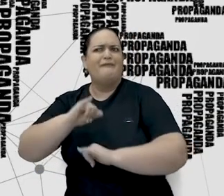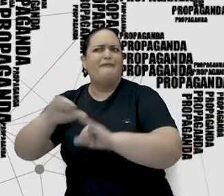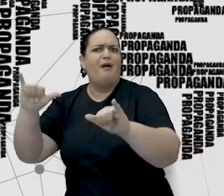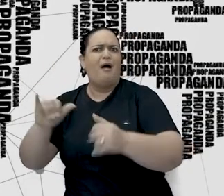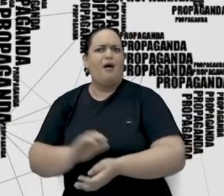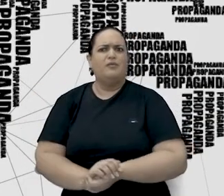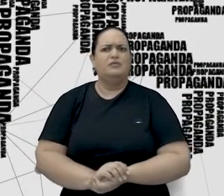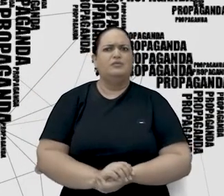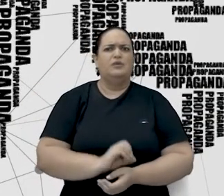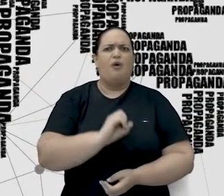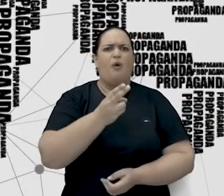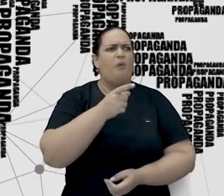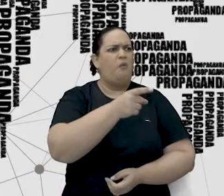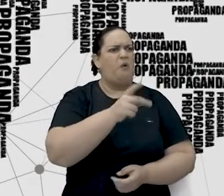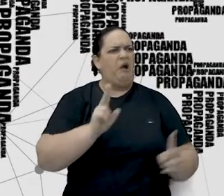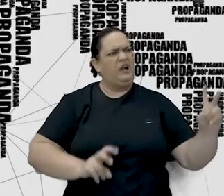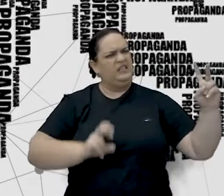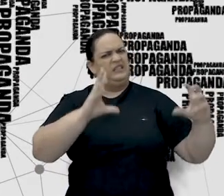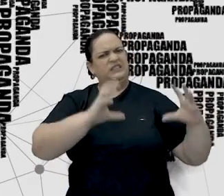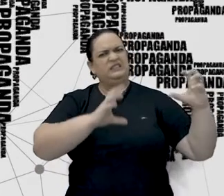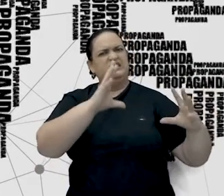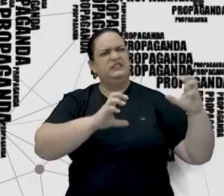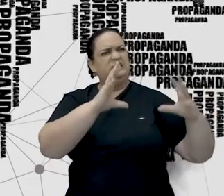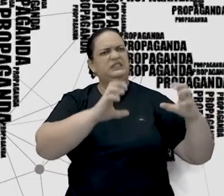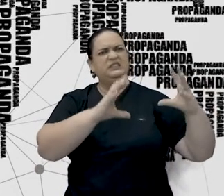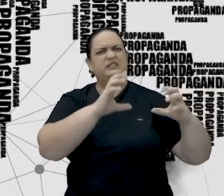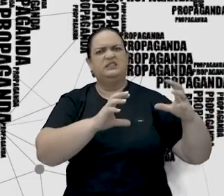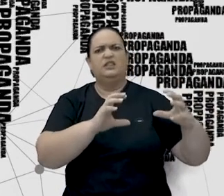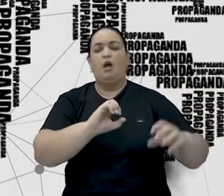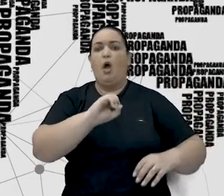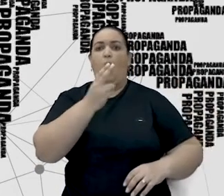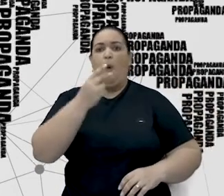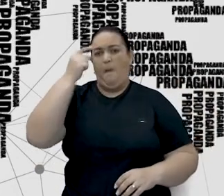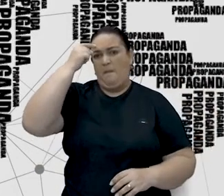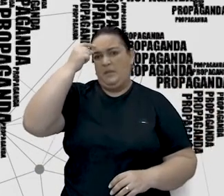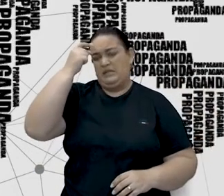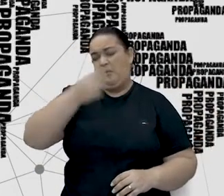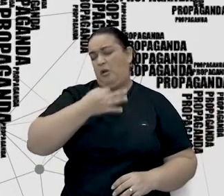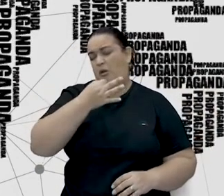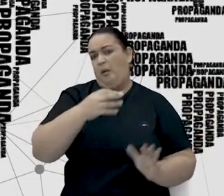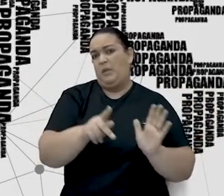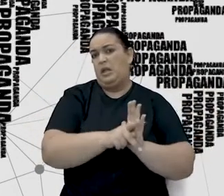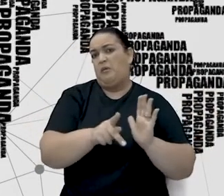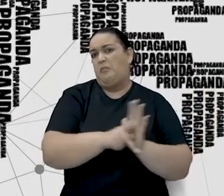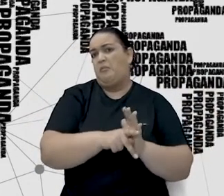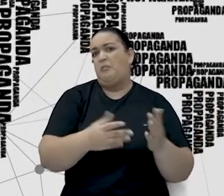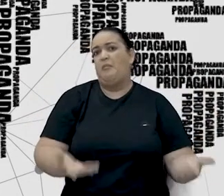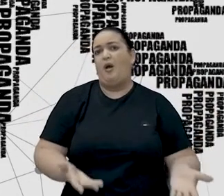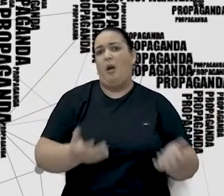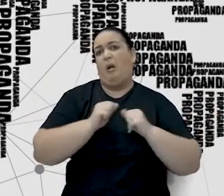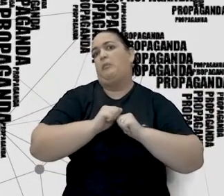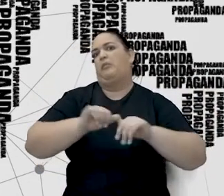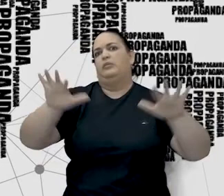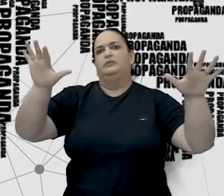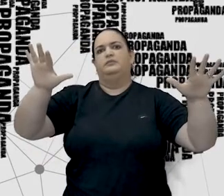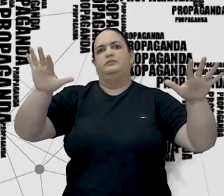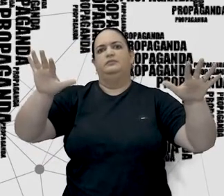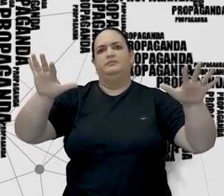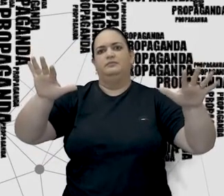como agressão a alguém ou a alguma ideologia. Assim, as fake news servem para